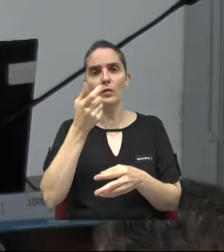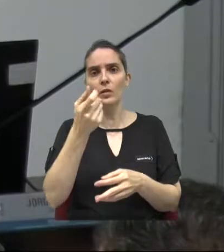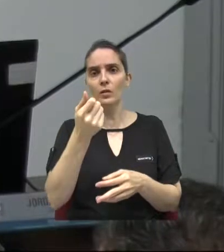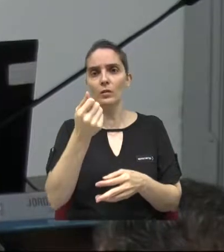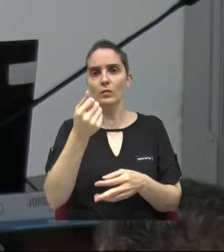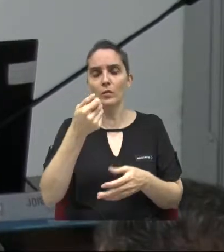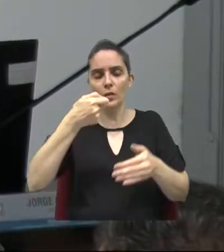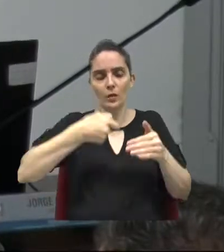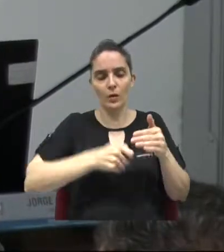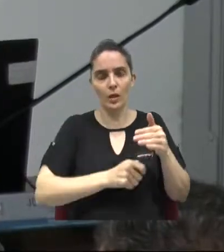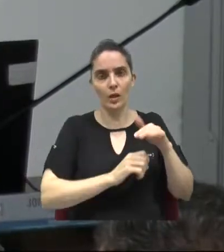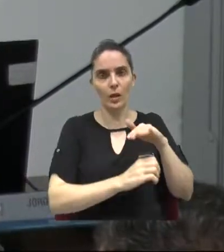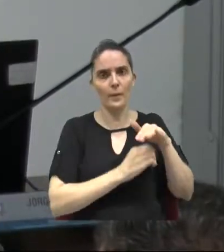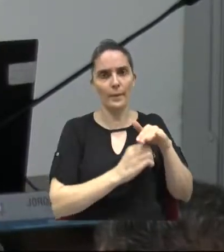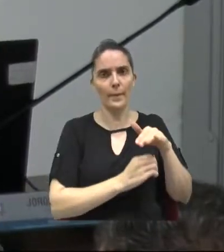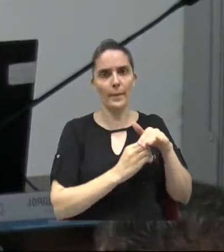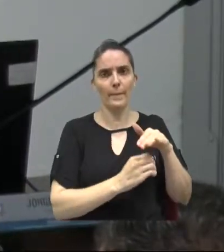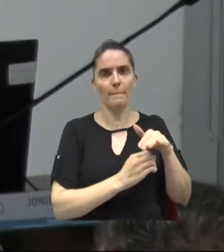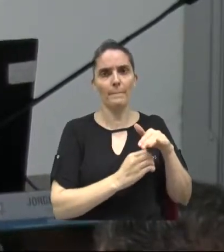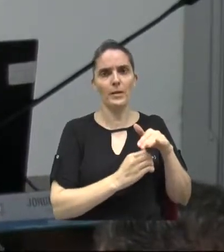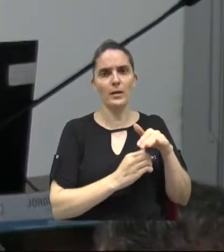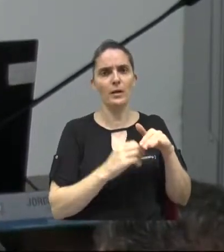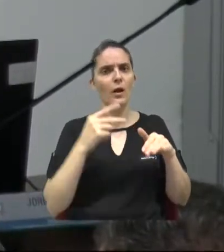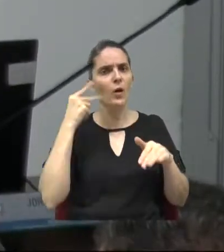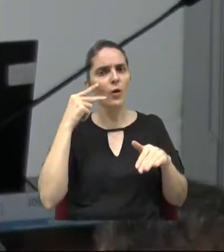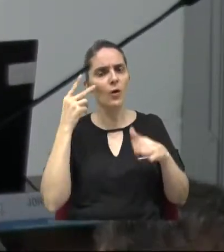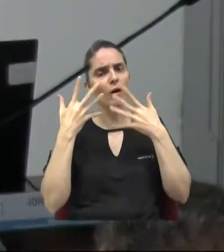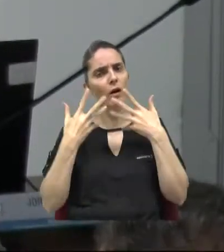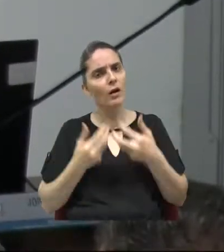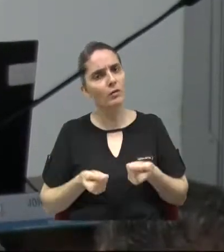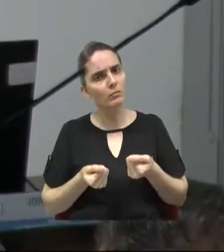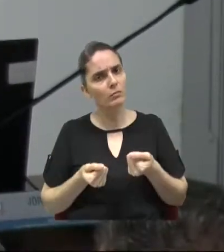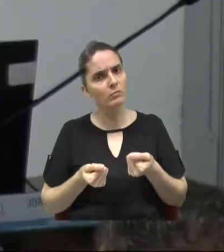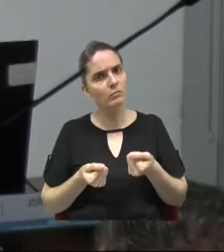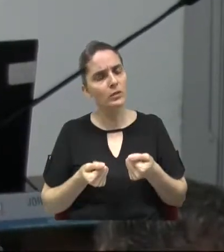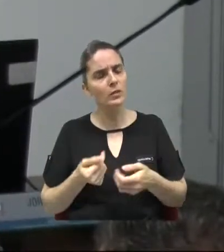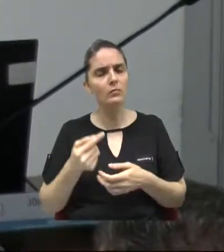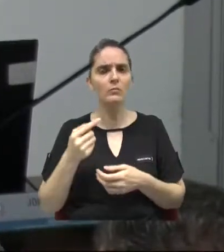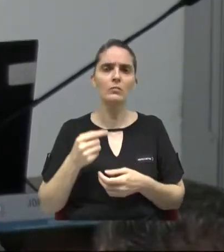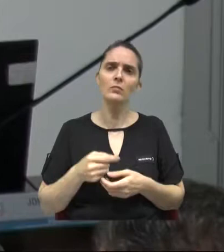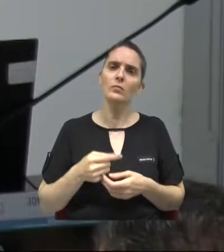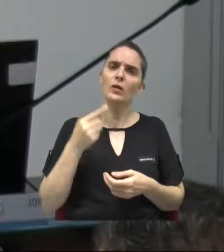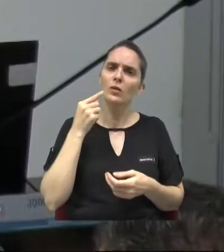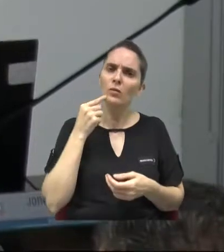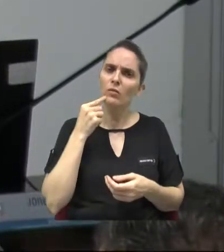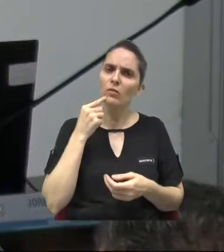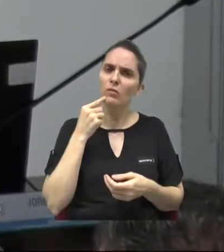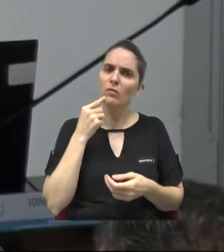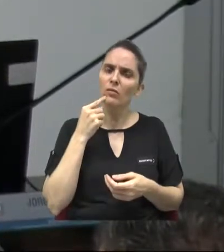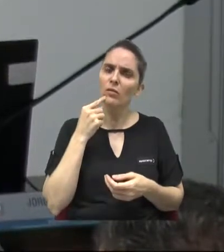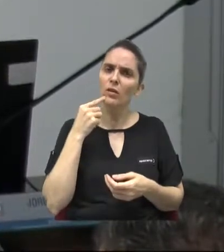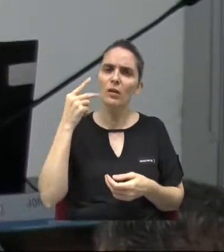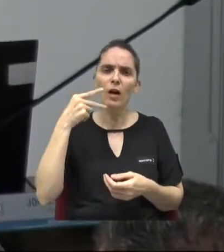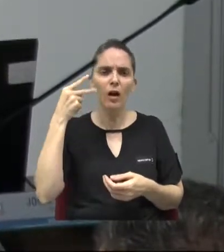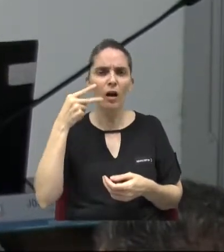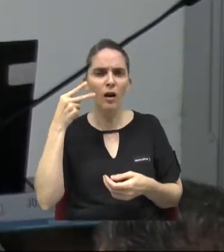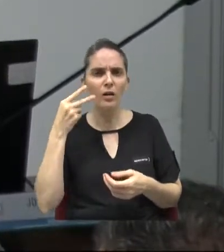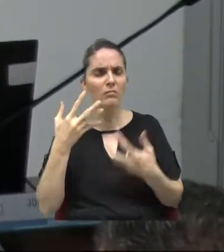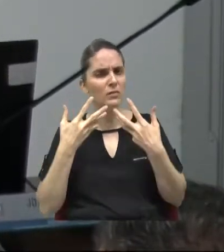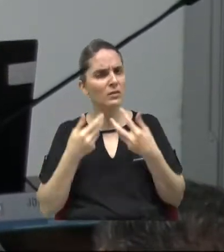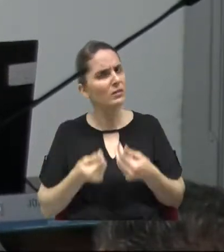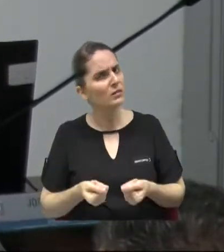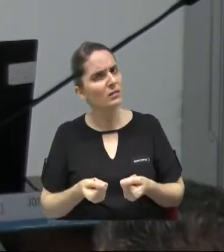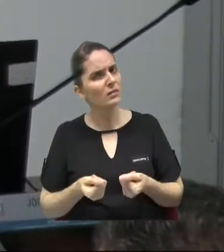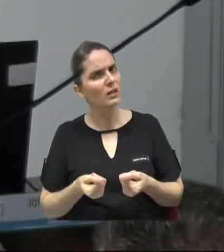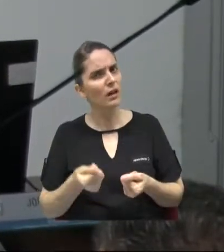vereadores. E aí ele trouxe até valores. Fomos nós que autorizamos tanto o subsídio quanto os